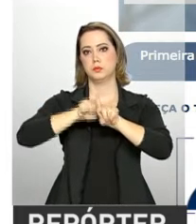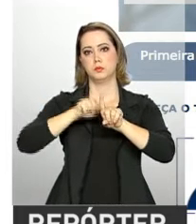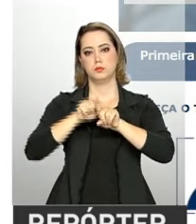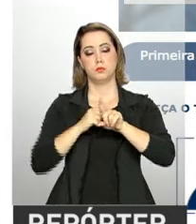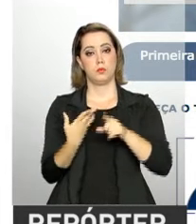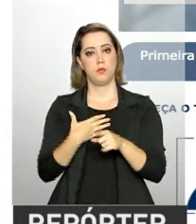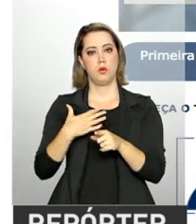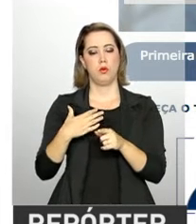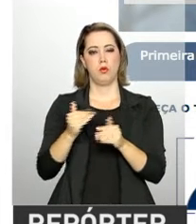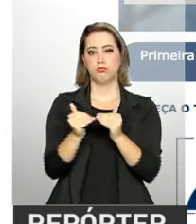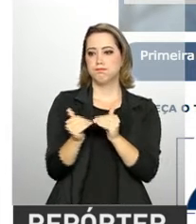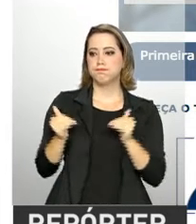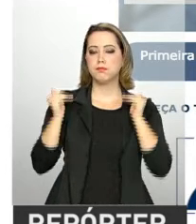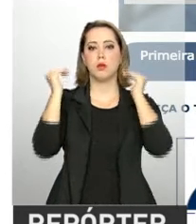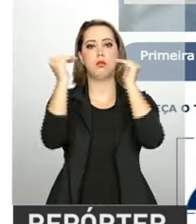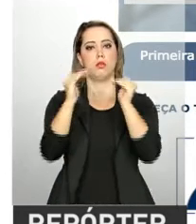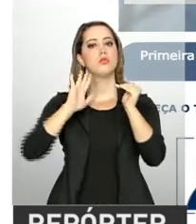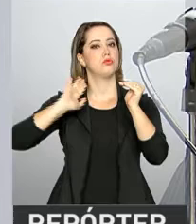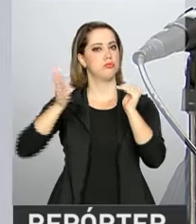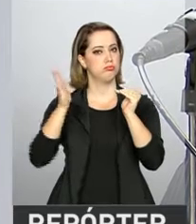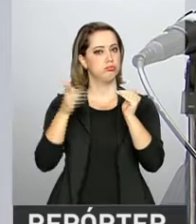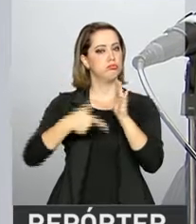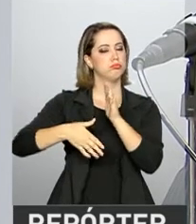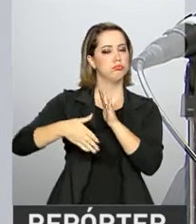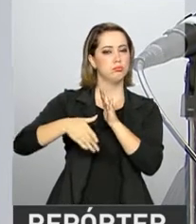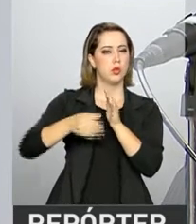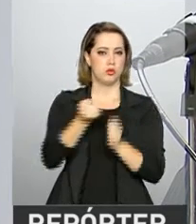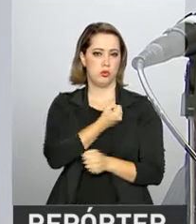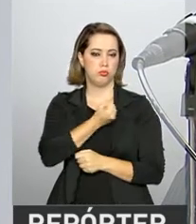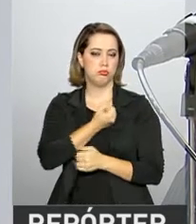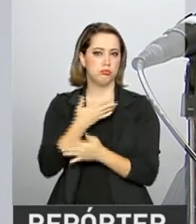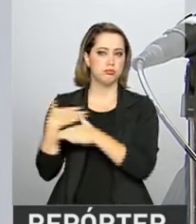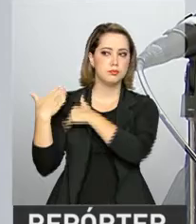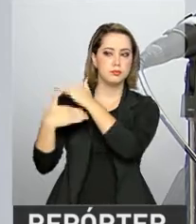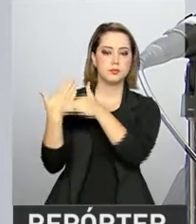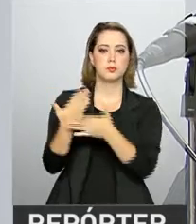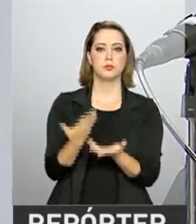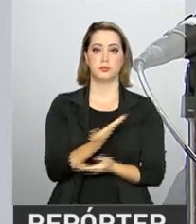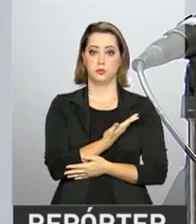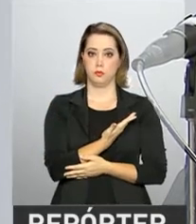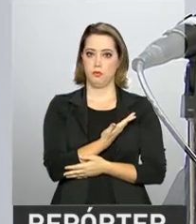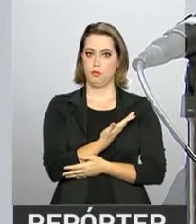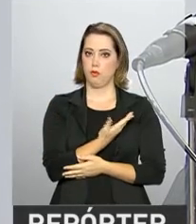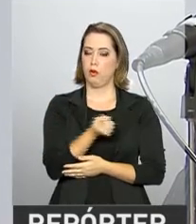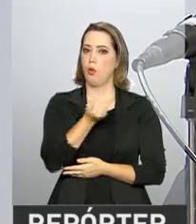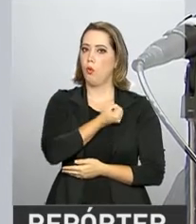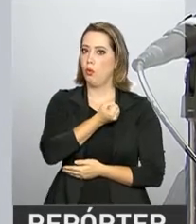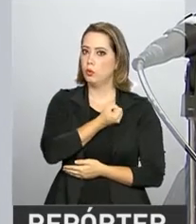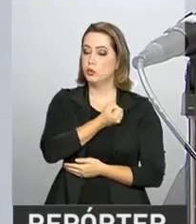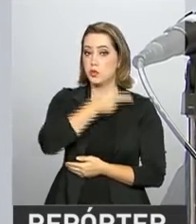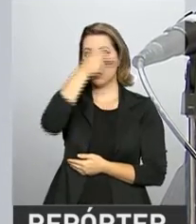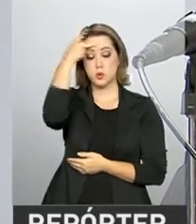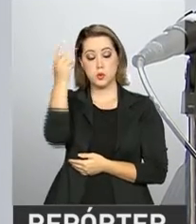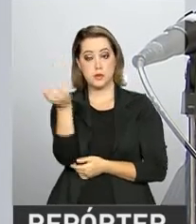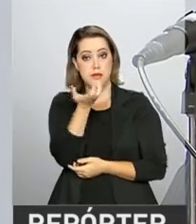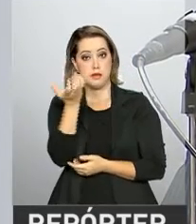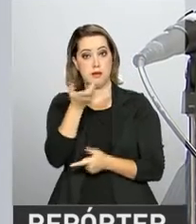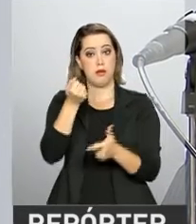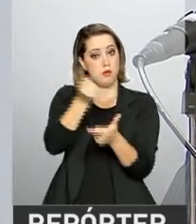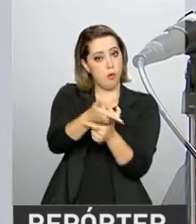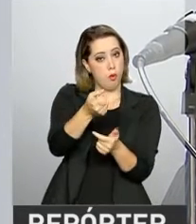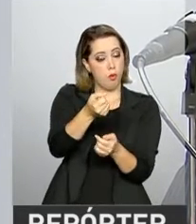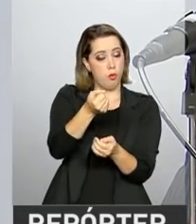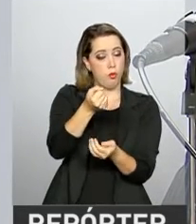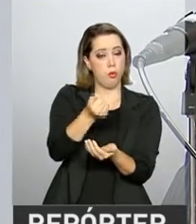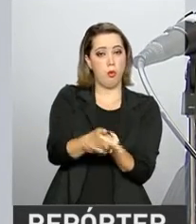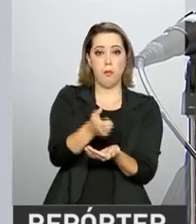o maior nível já registrado. O número total de investidores que temos hoje no programa de Tesouro Direto se aproxima